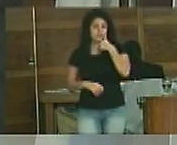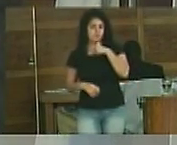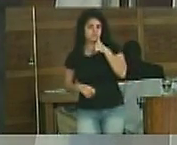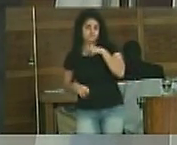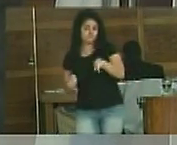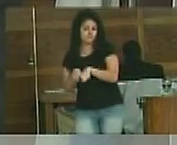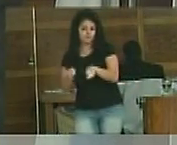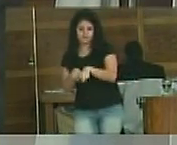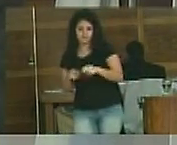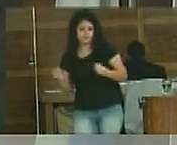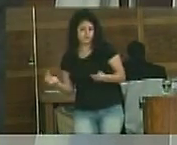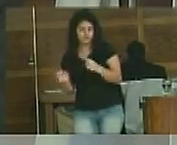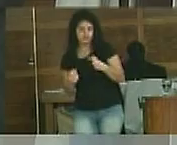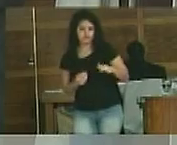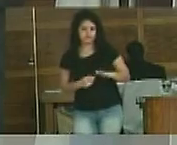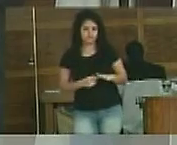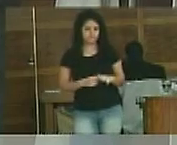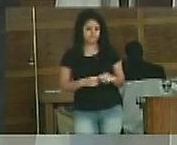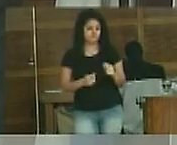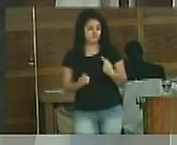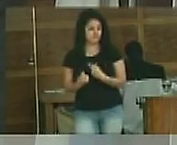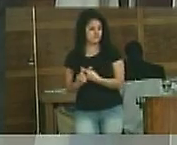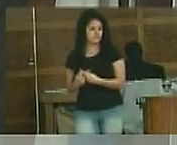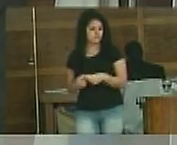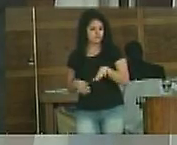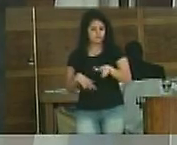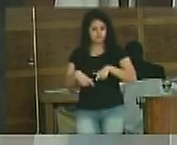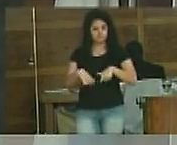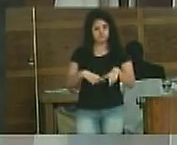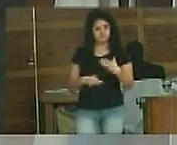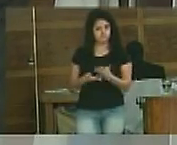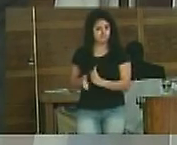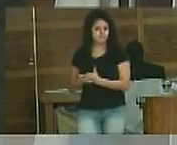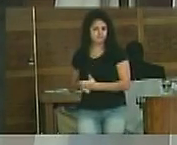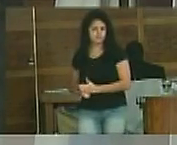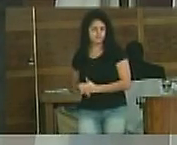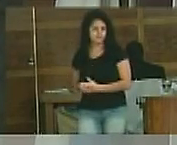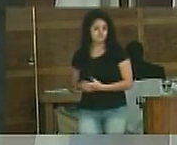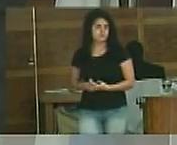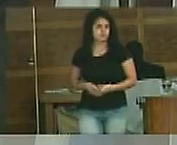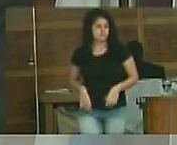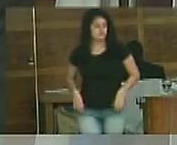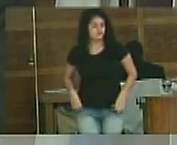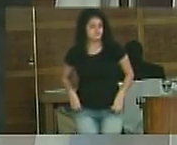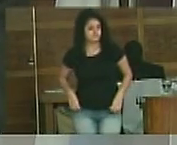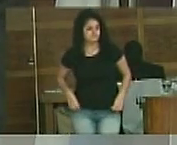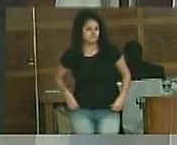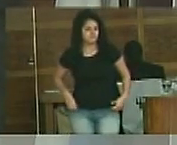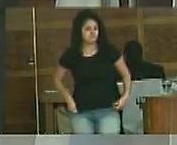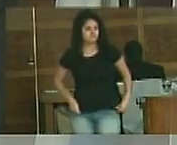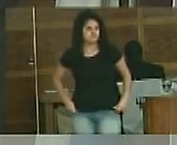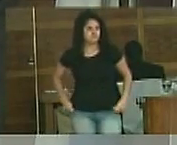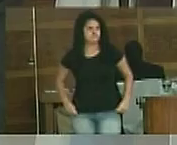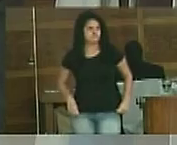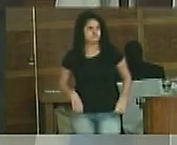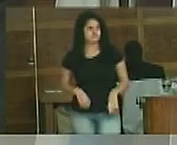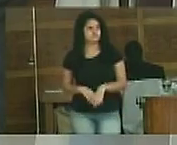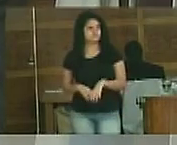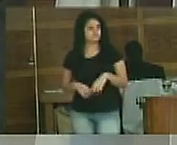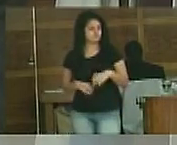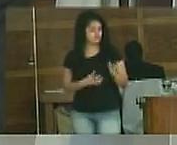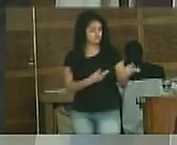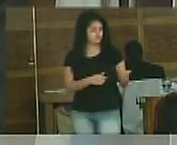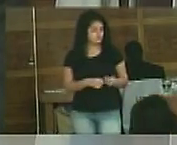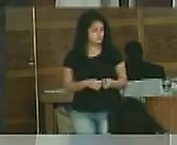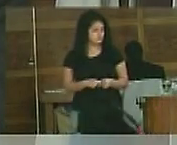para lá, as garotinhas. O trabalhador é menosprezado, o cara que é trabalhador, é ou não é? Na minha época de moleque lá, elas só